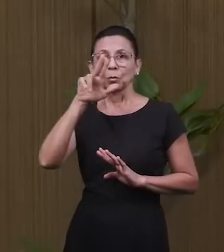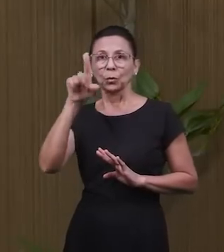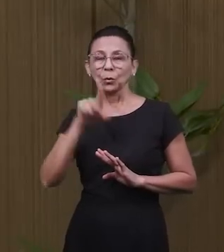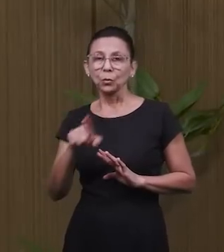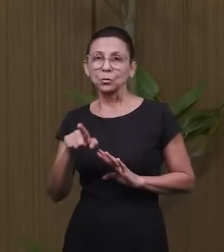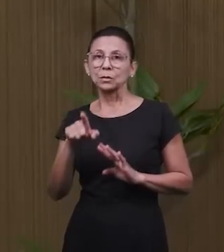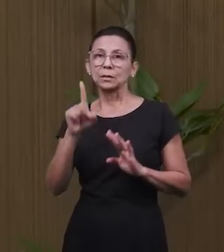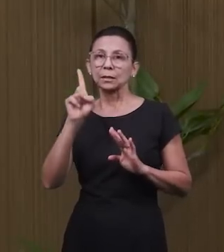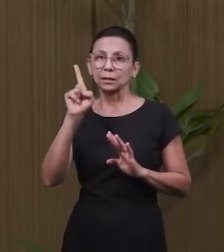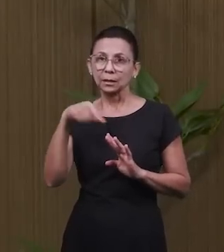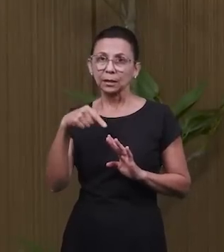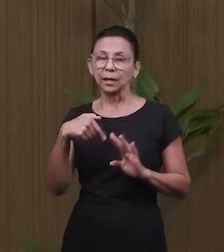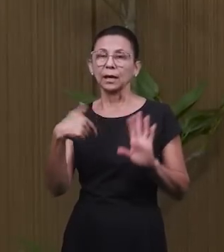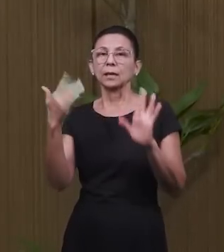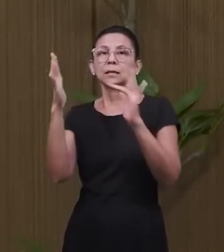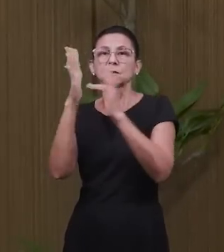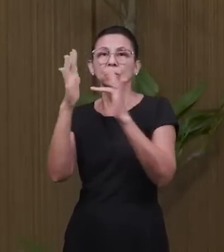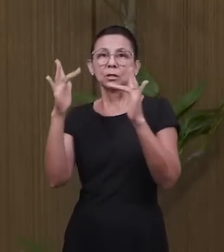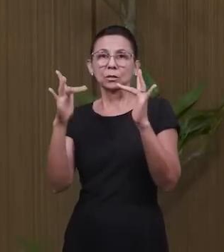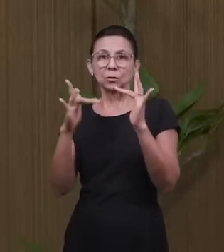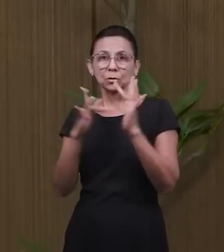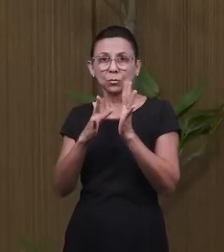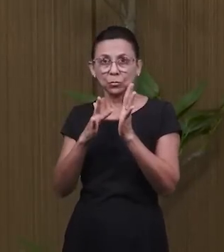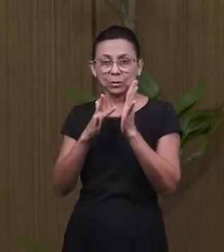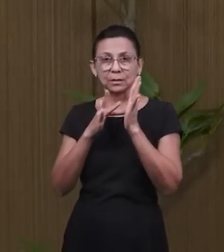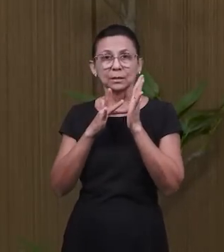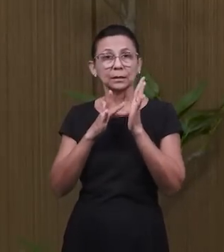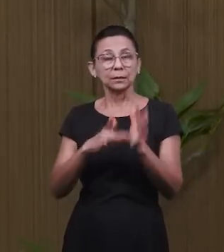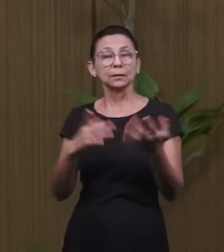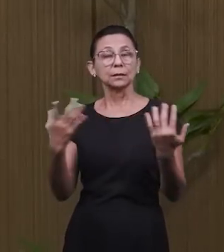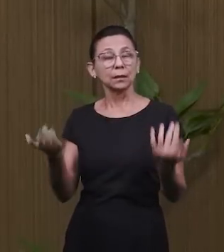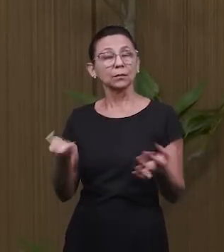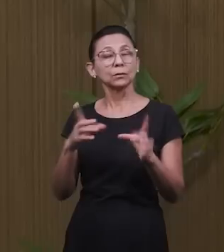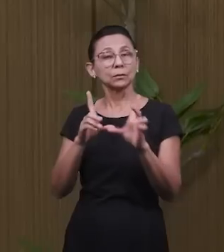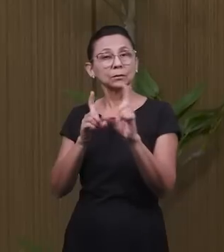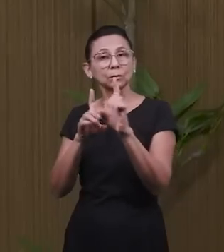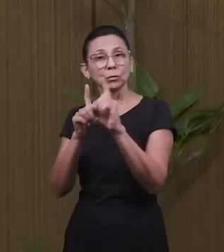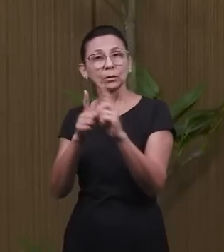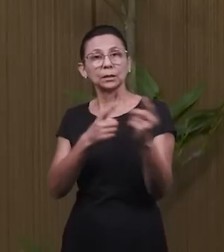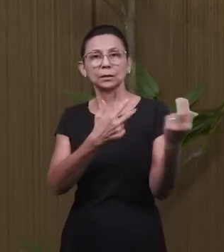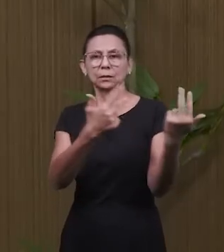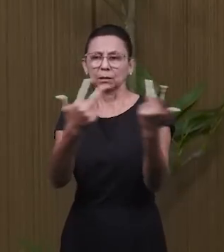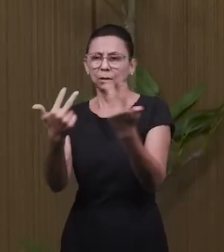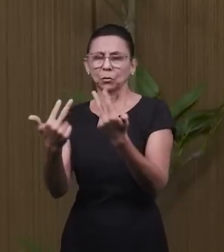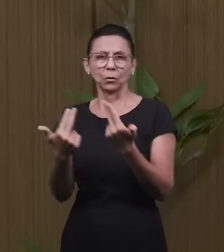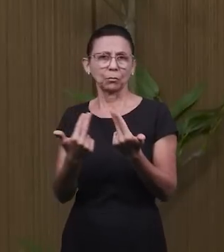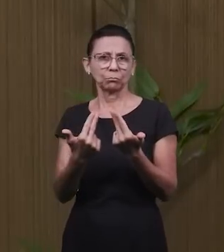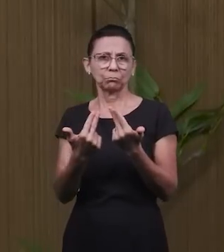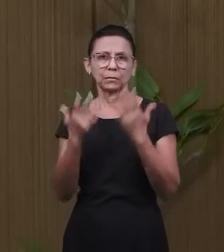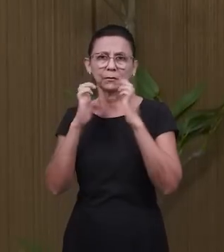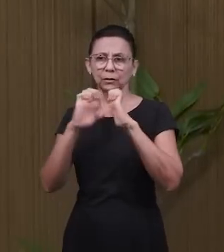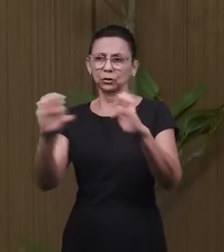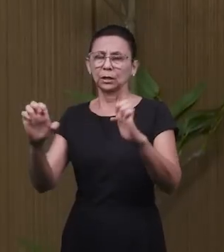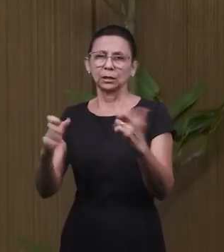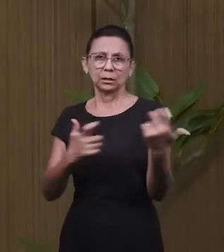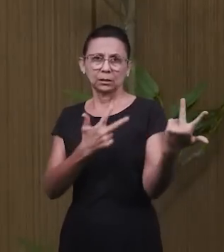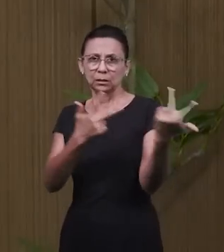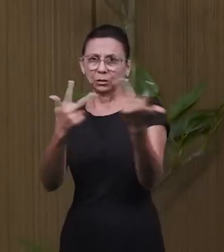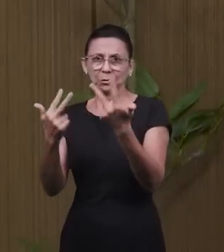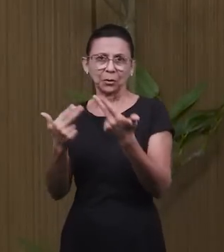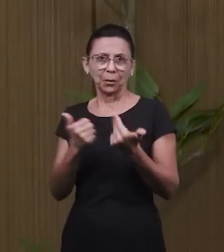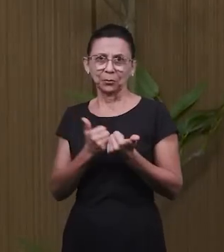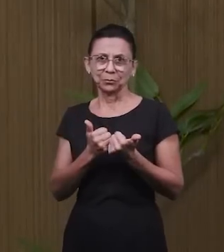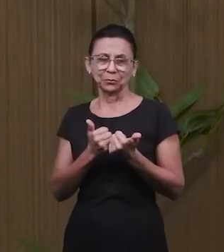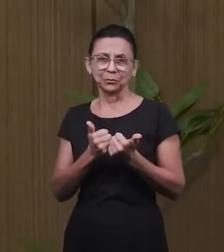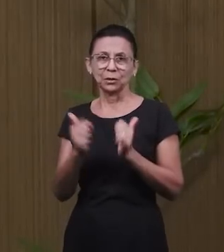luz. A direção é a mesma, o ensino é o mesmo, o evangelho é o mesmo, porque a luz é a